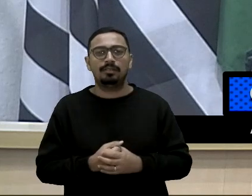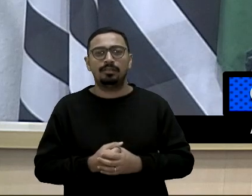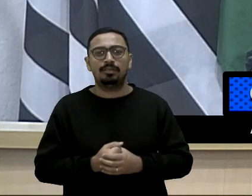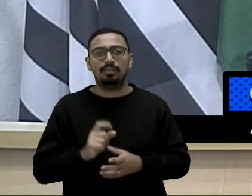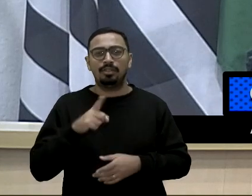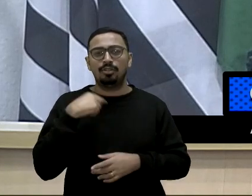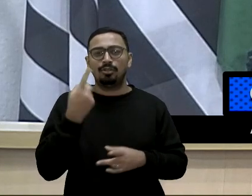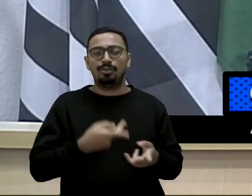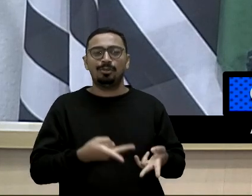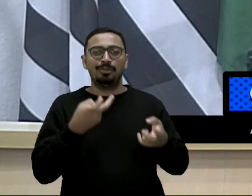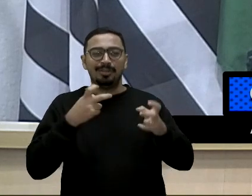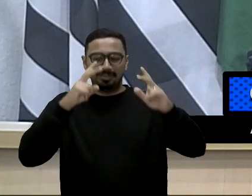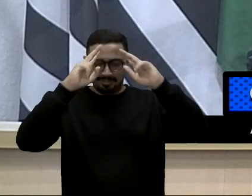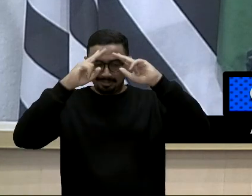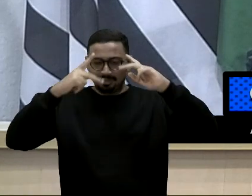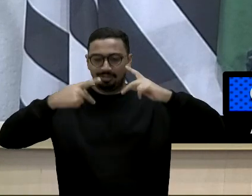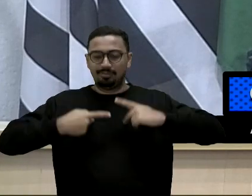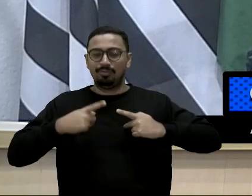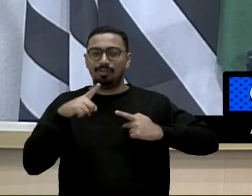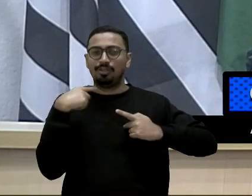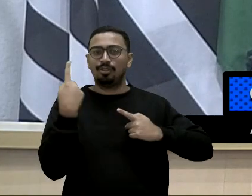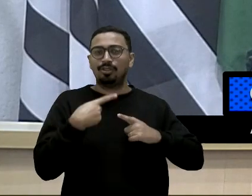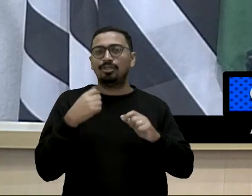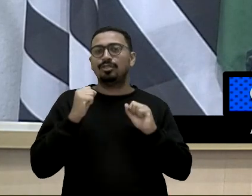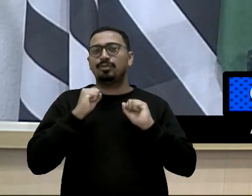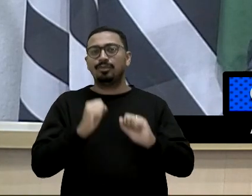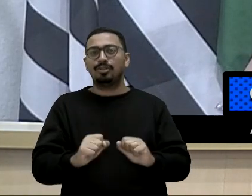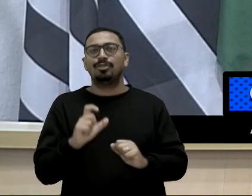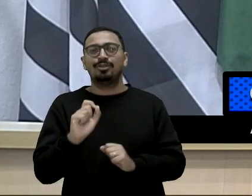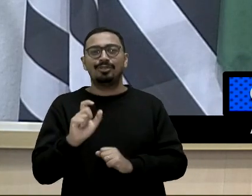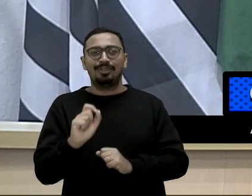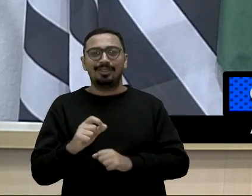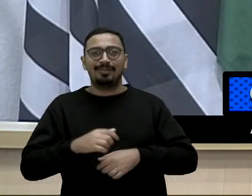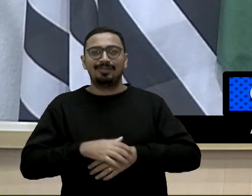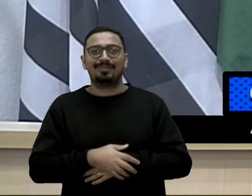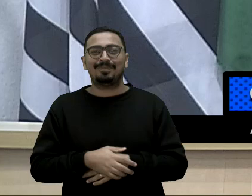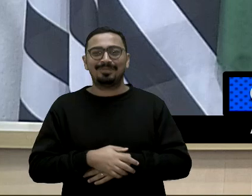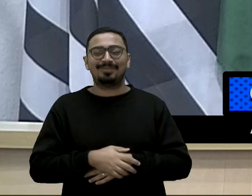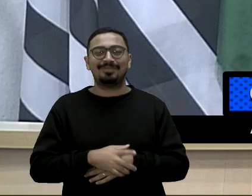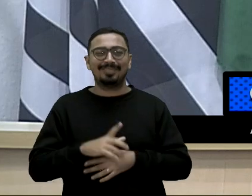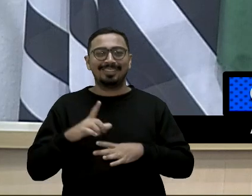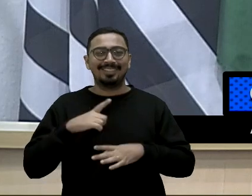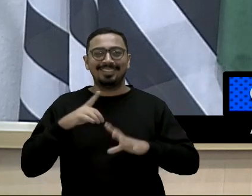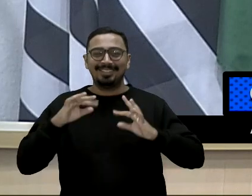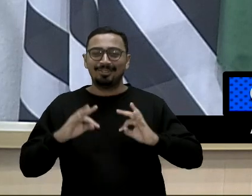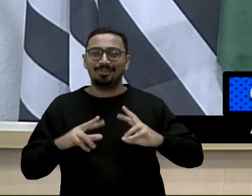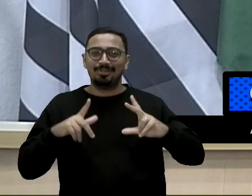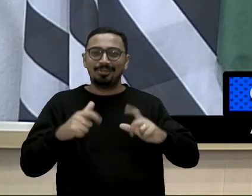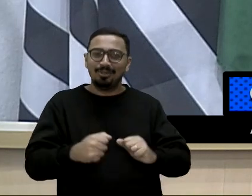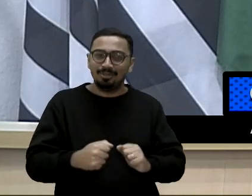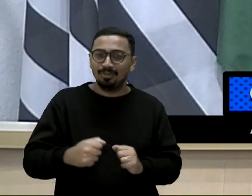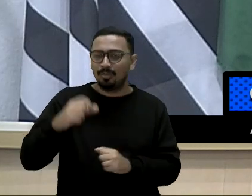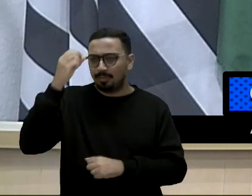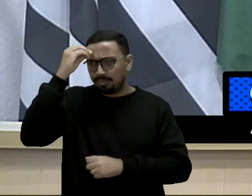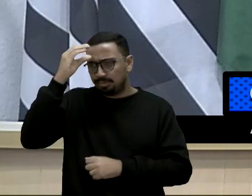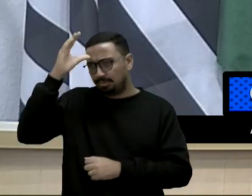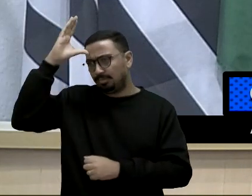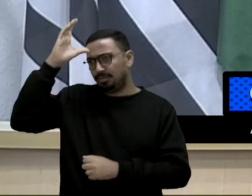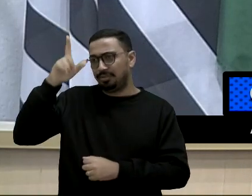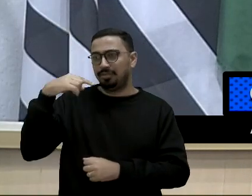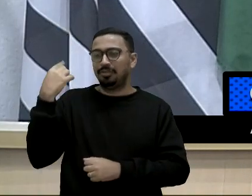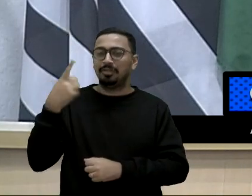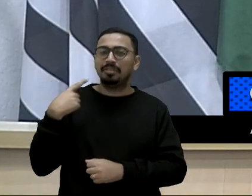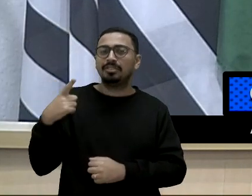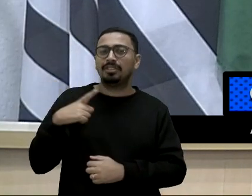humano e que a gente pode também passar por aquilo, mesmo tendo todos os conhecimentos do